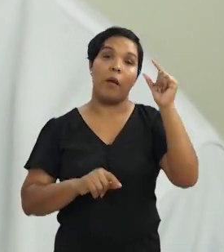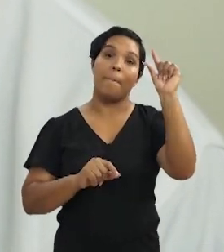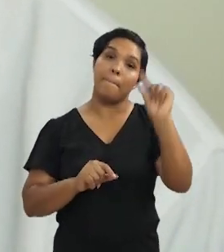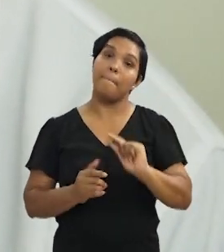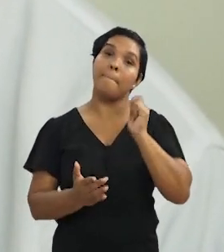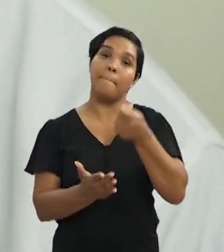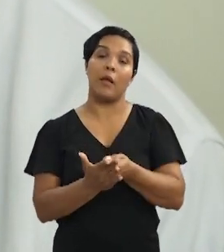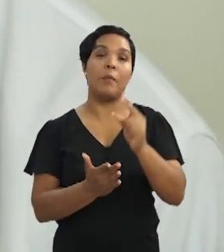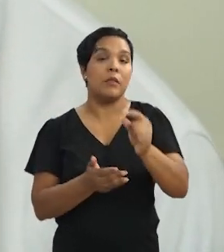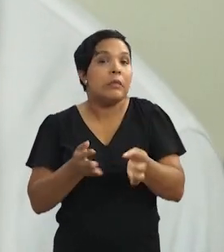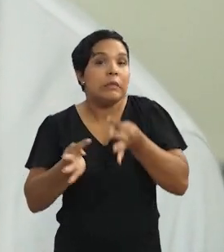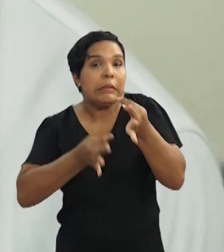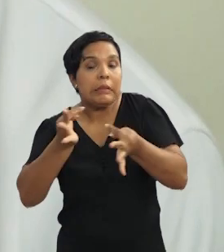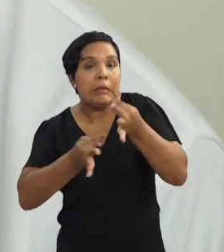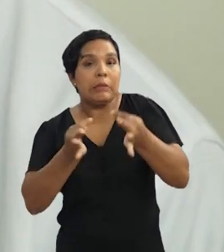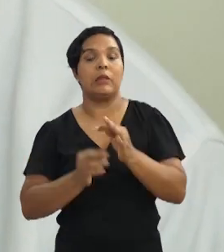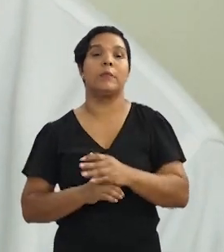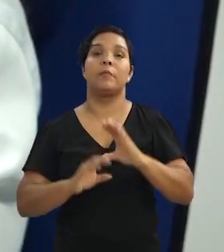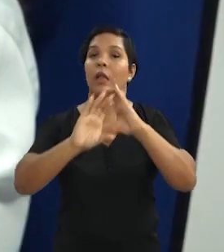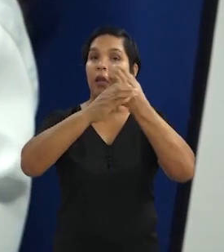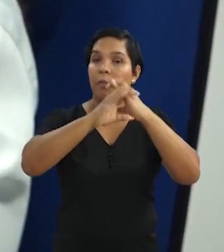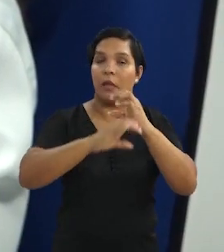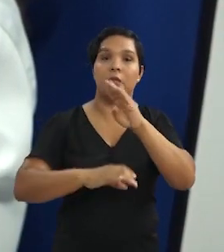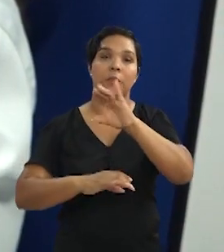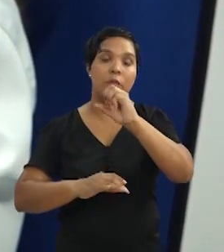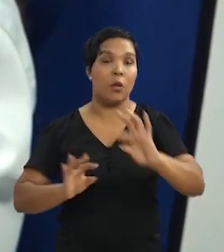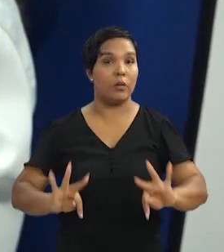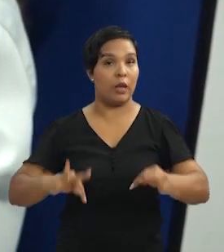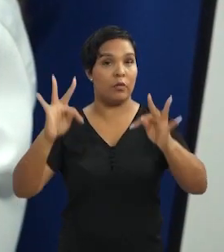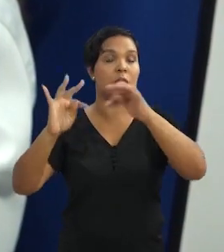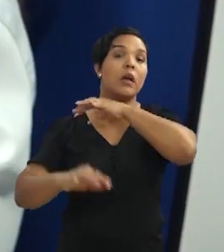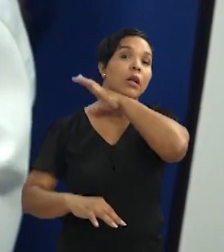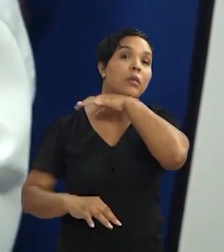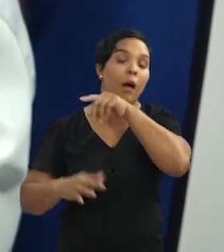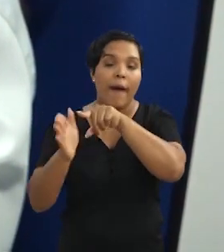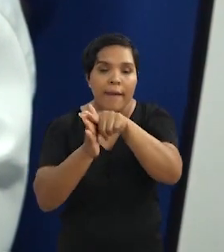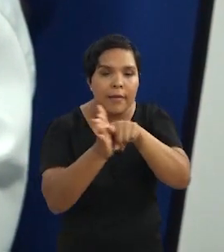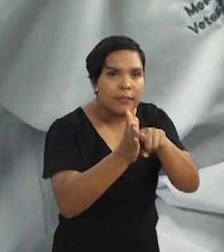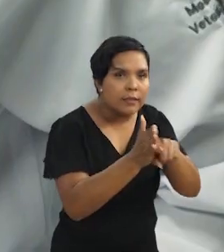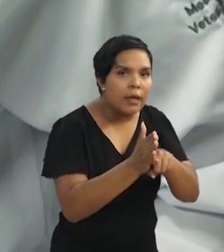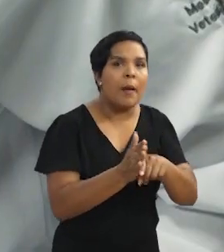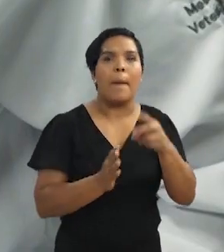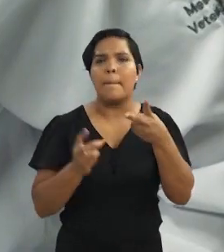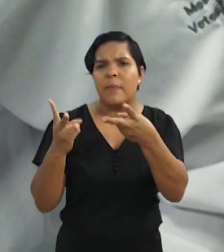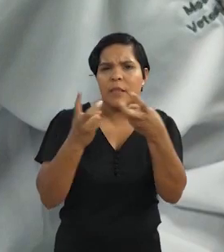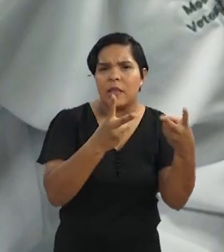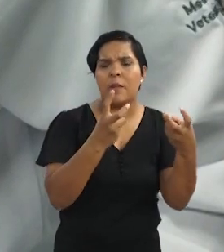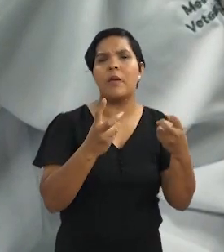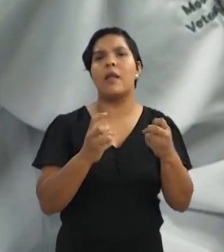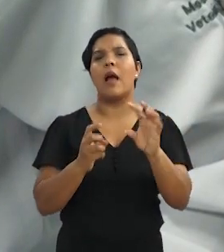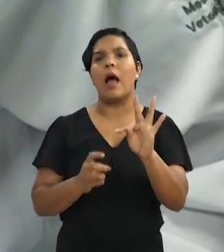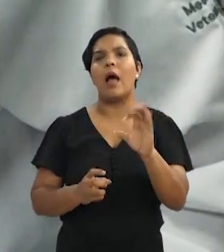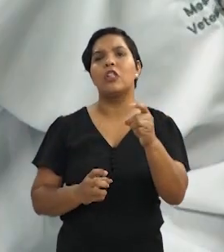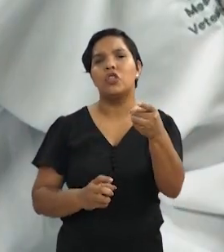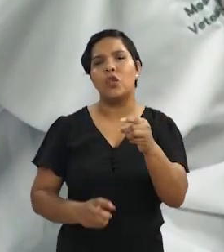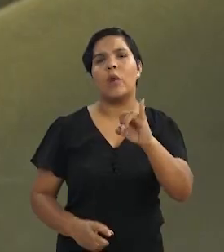vez menos pelos seus tratamentos. Já no laboratório de biotecnologia animal, as análises são para verificar